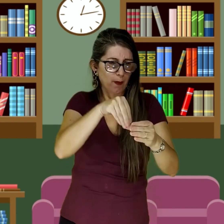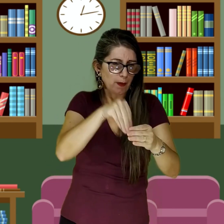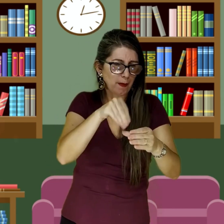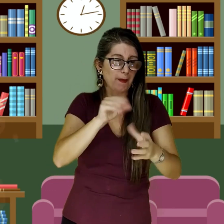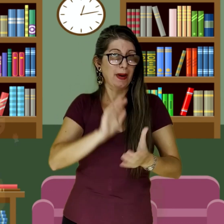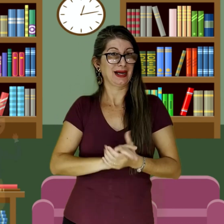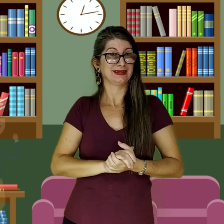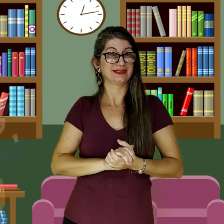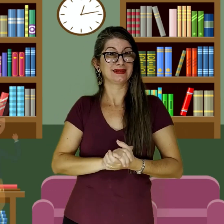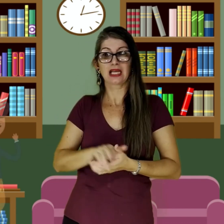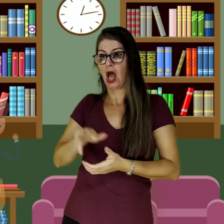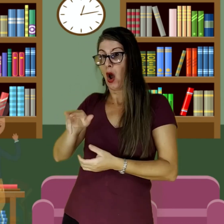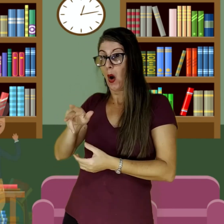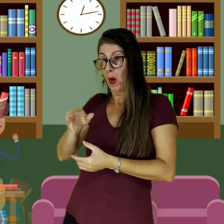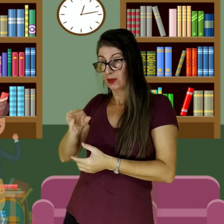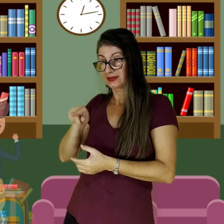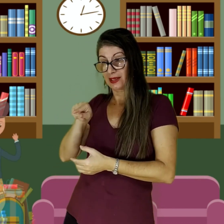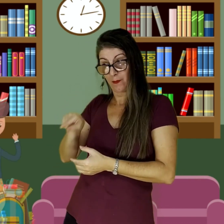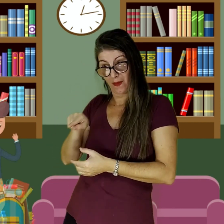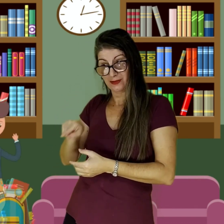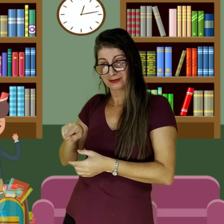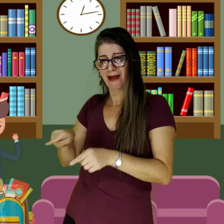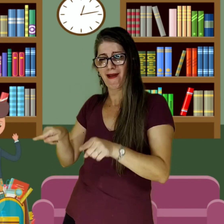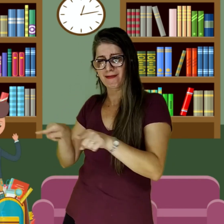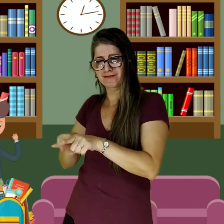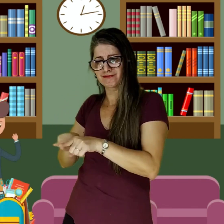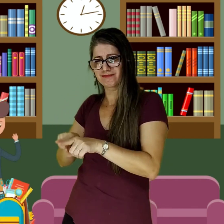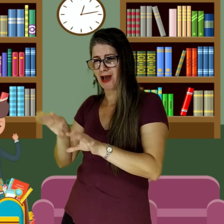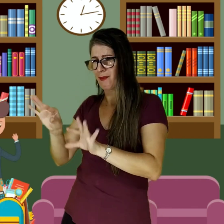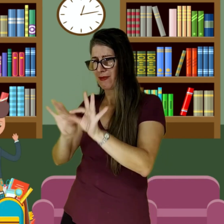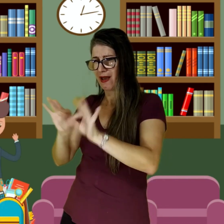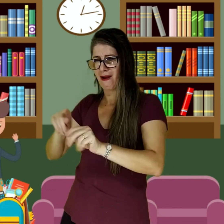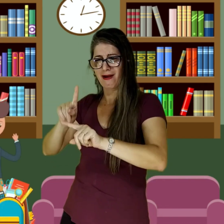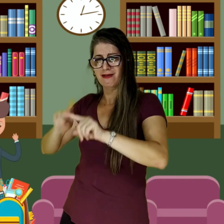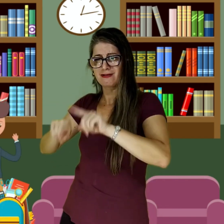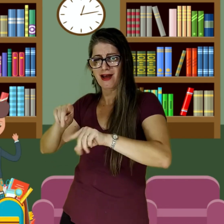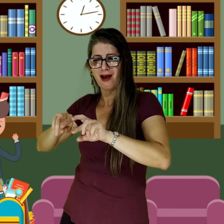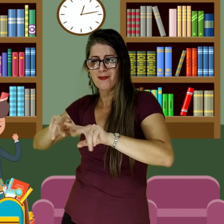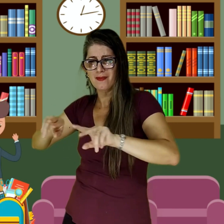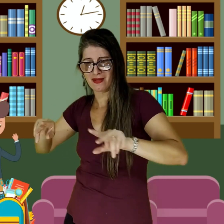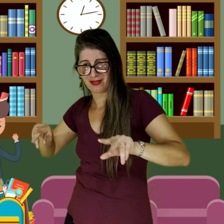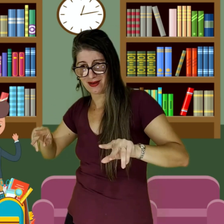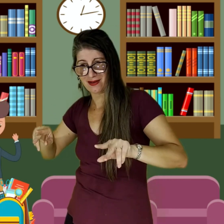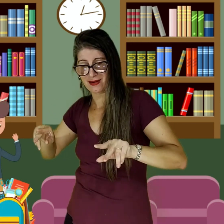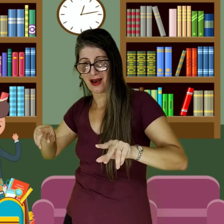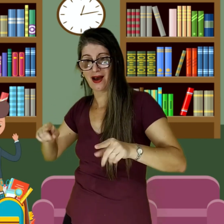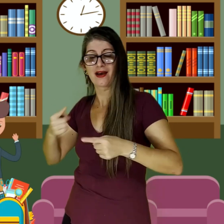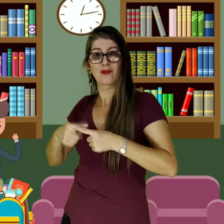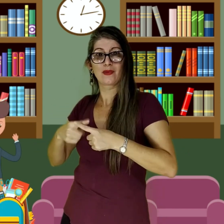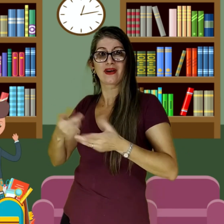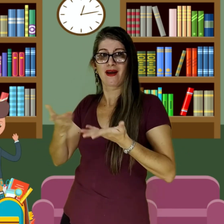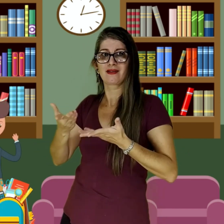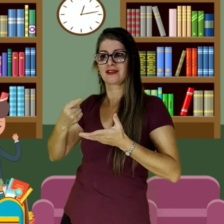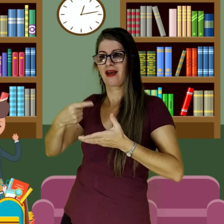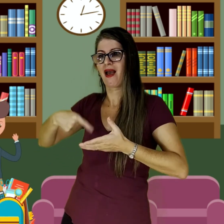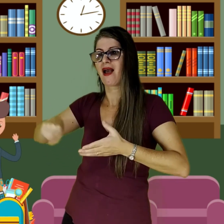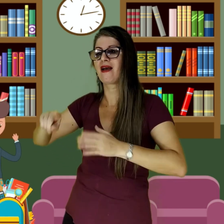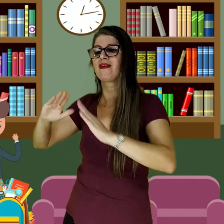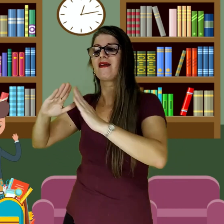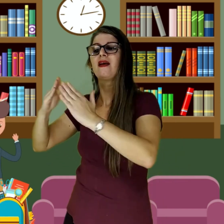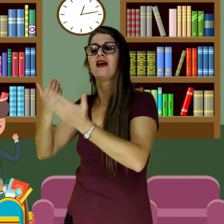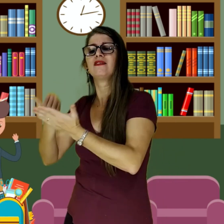tudo organizadinho dentro da mochila. Os irmãos de Pedro também organizaram os materiais